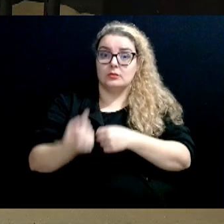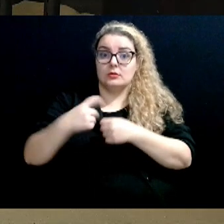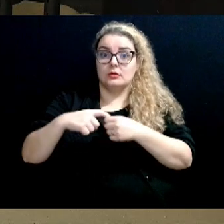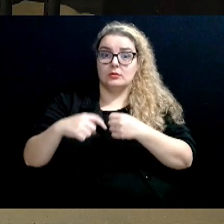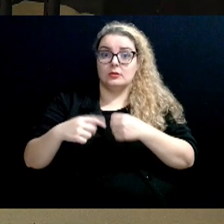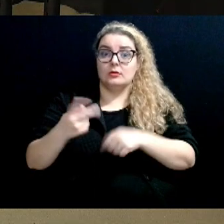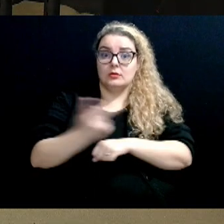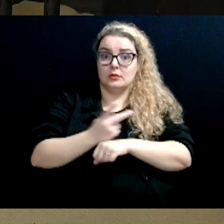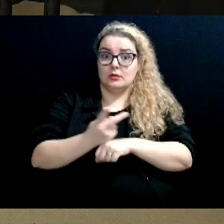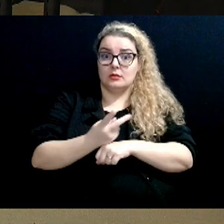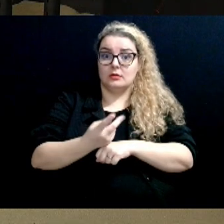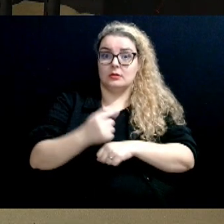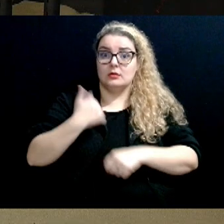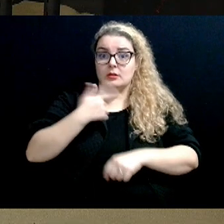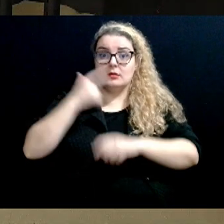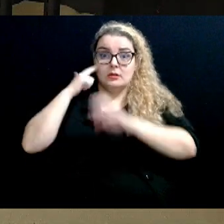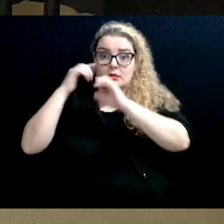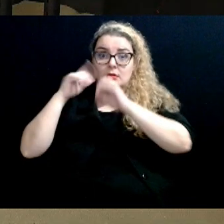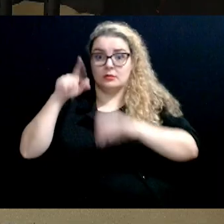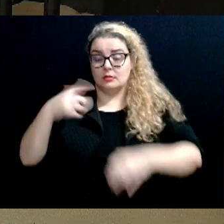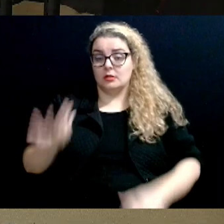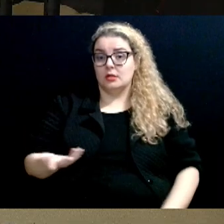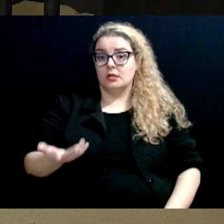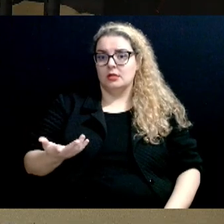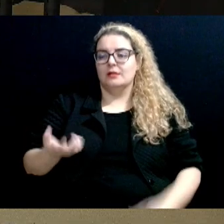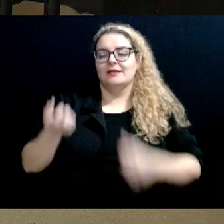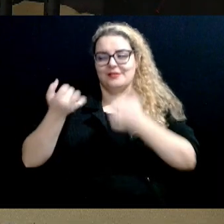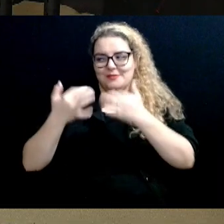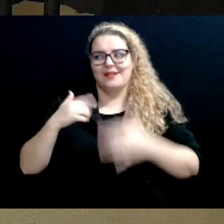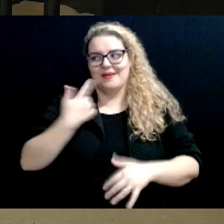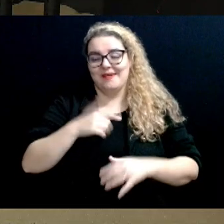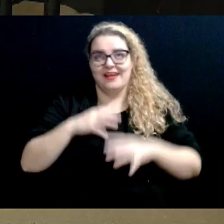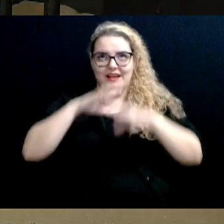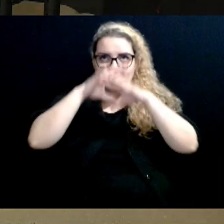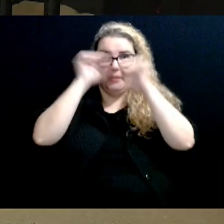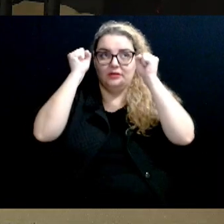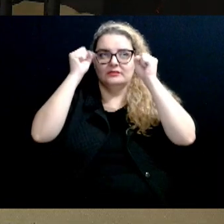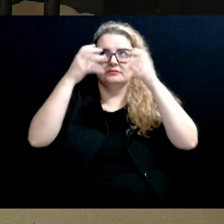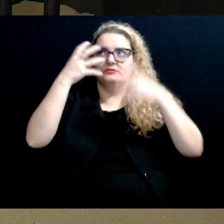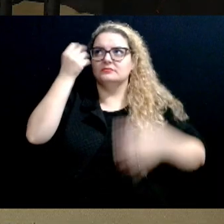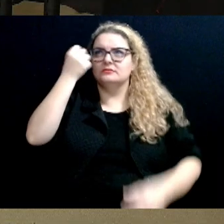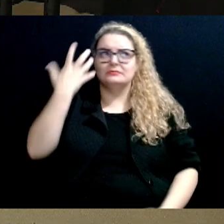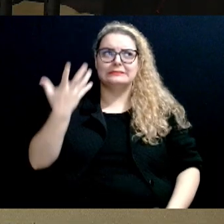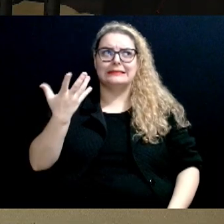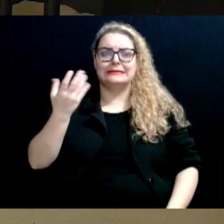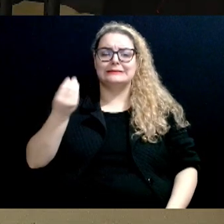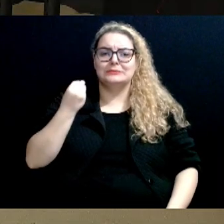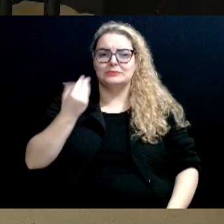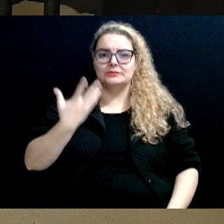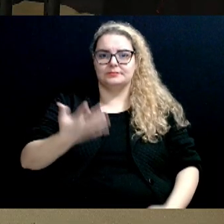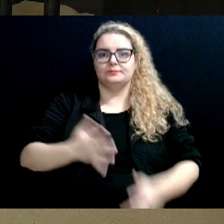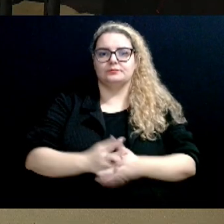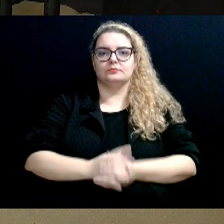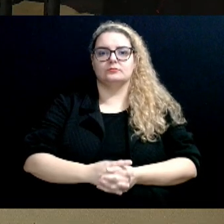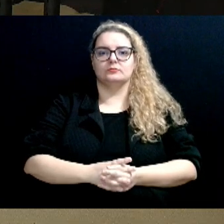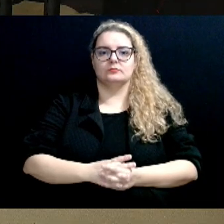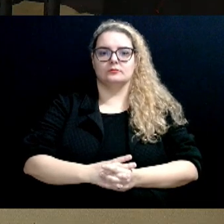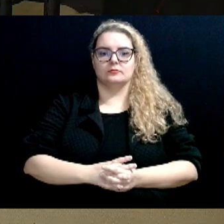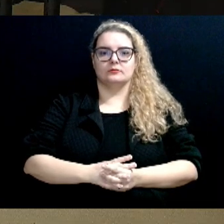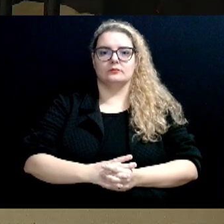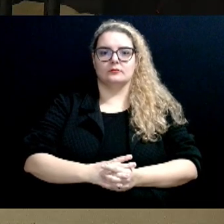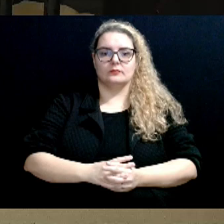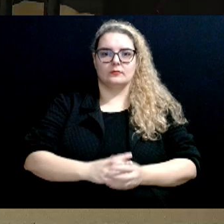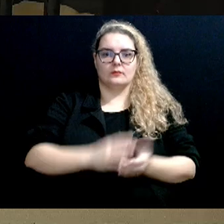nossa memória, né? Então, explica pra gente esse branco aí, por que que dá isso? Tem níveis de estresse que